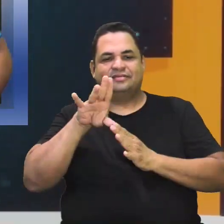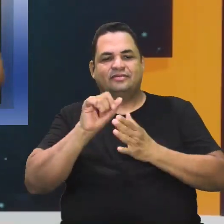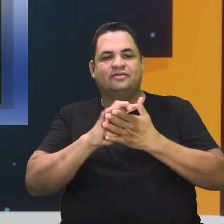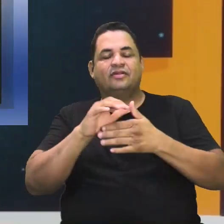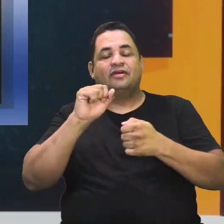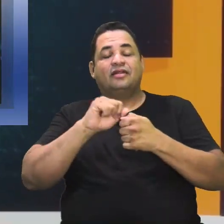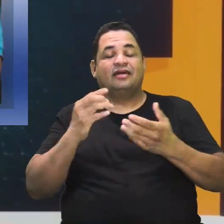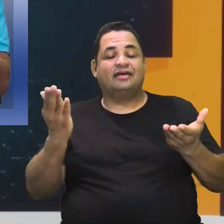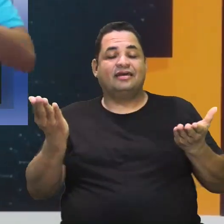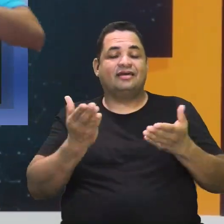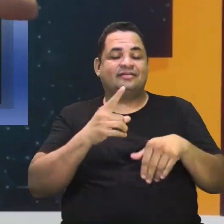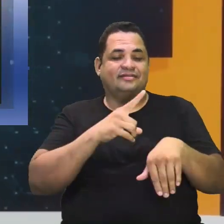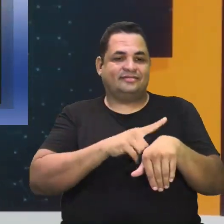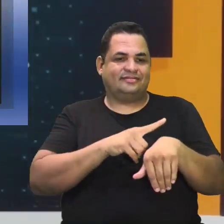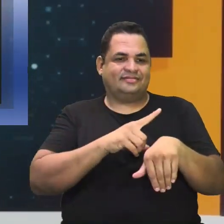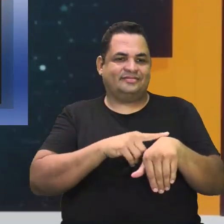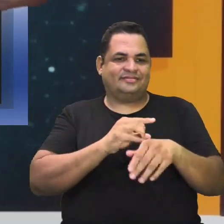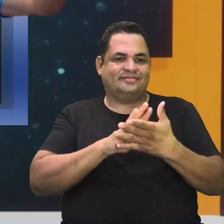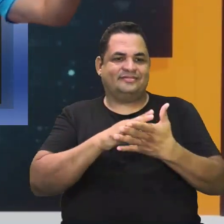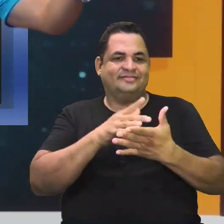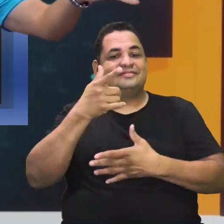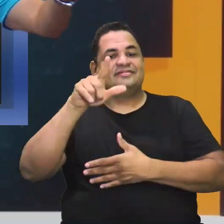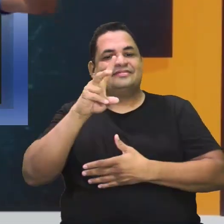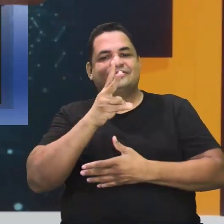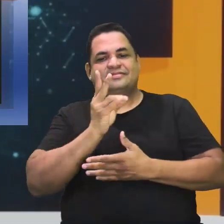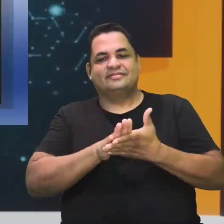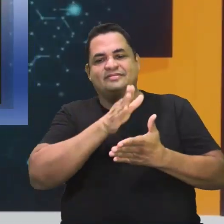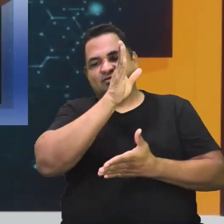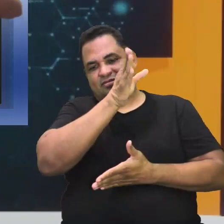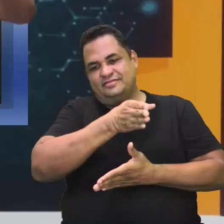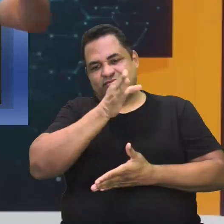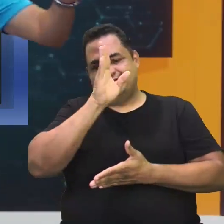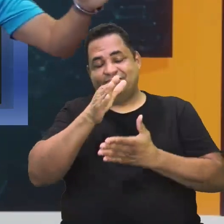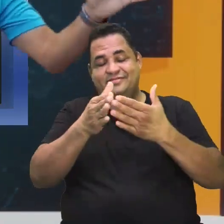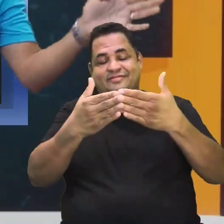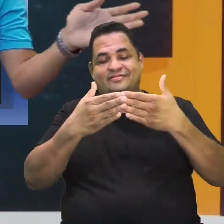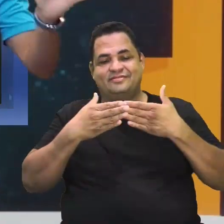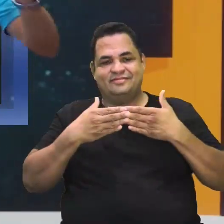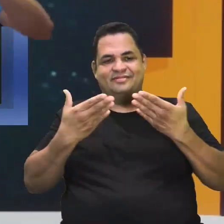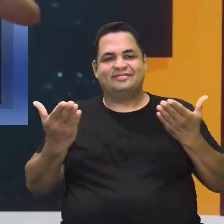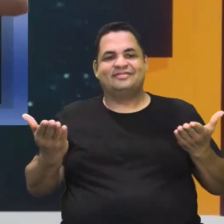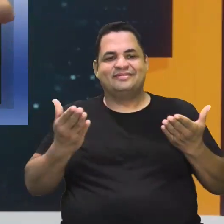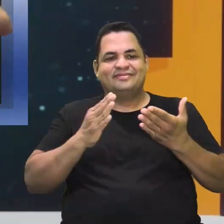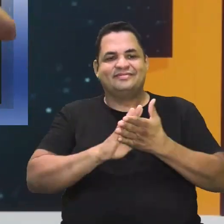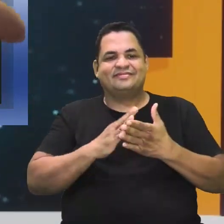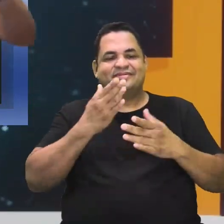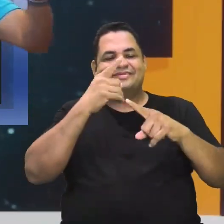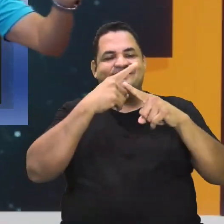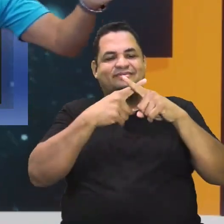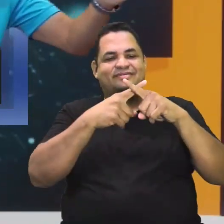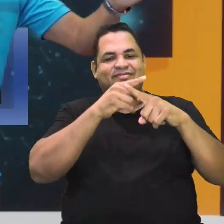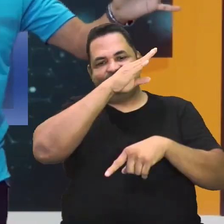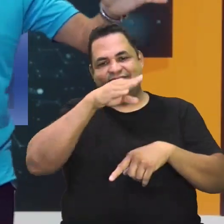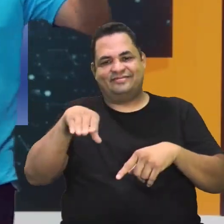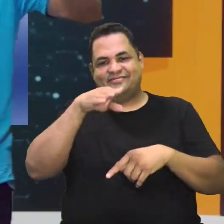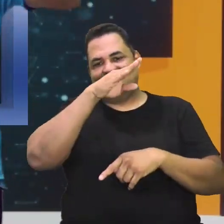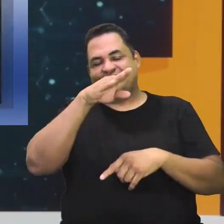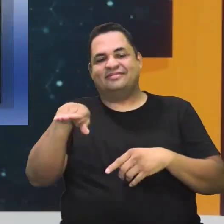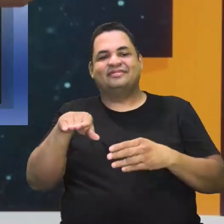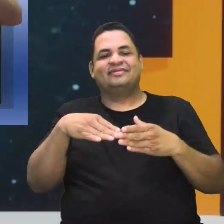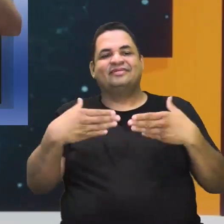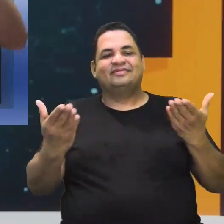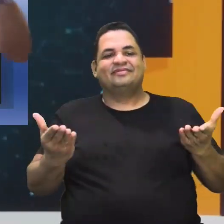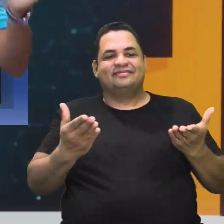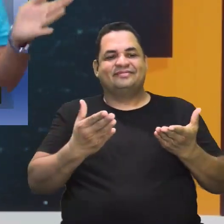Sarri eu faço agora. Vai repetir 2 colunas, por favor. E multiplica as diagonais lá